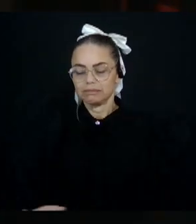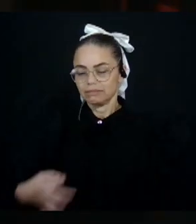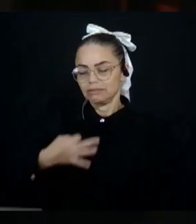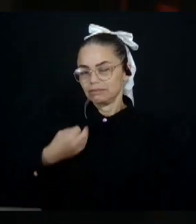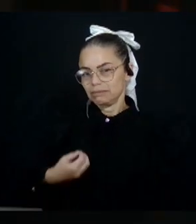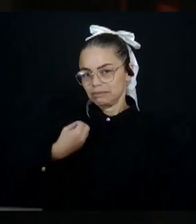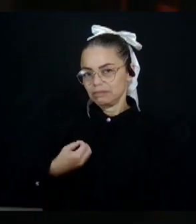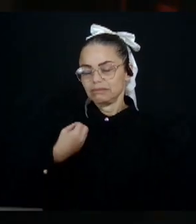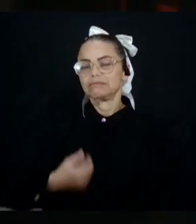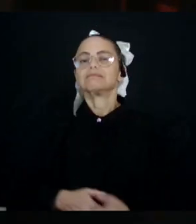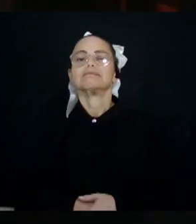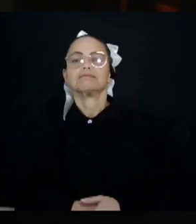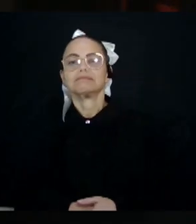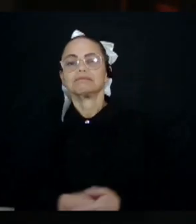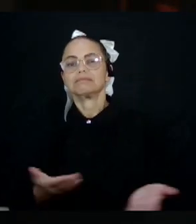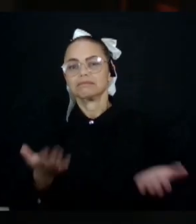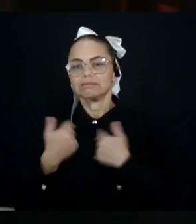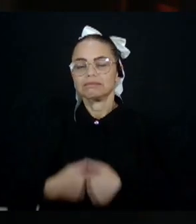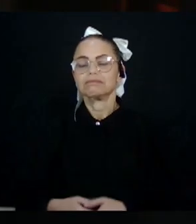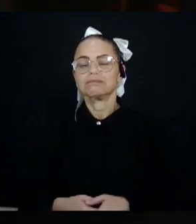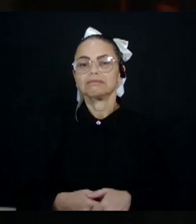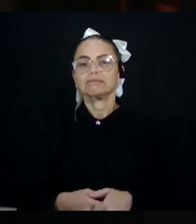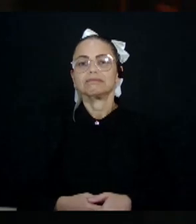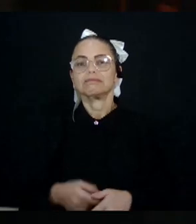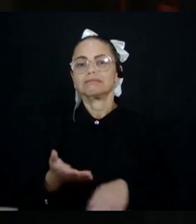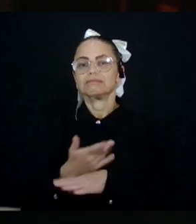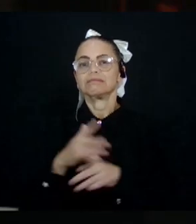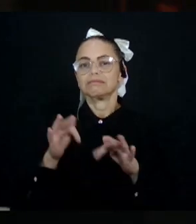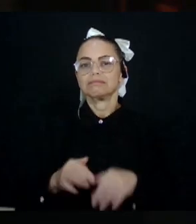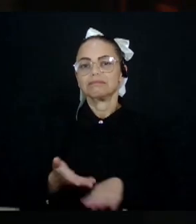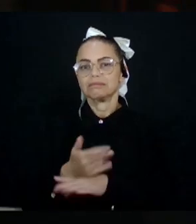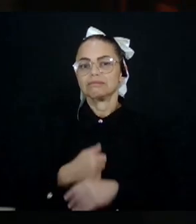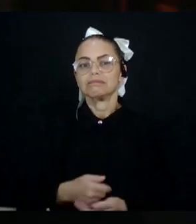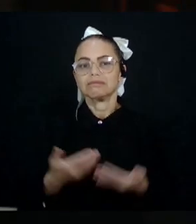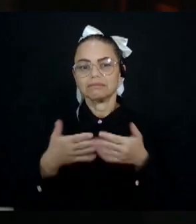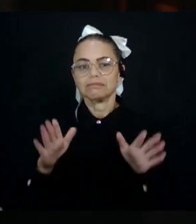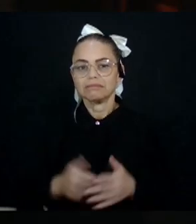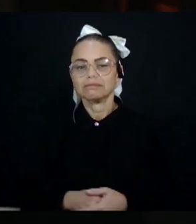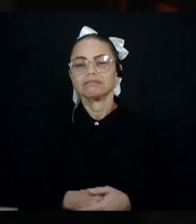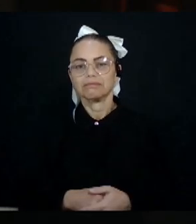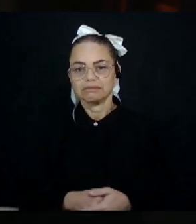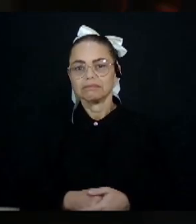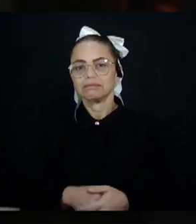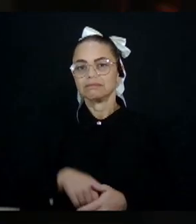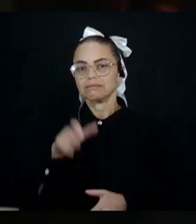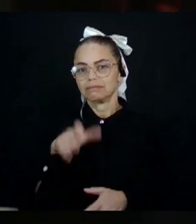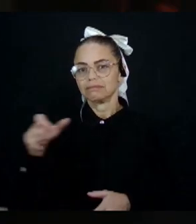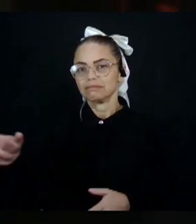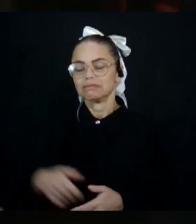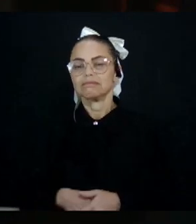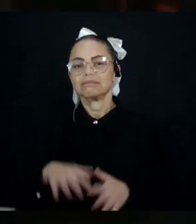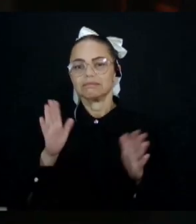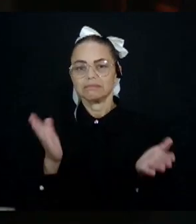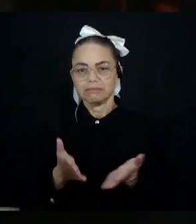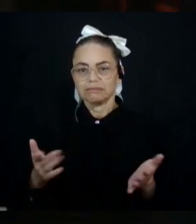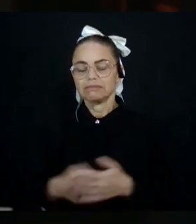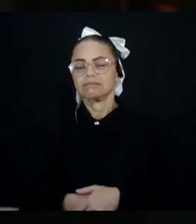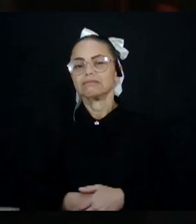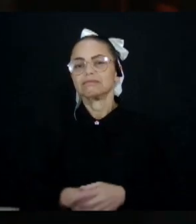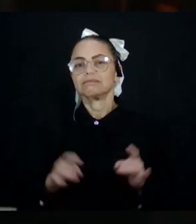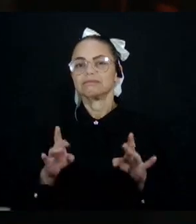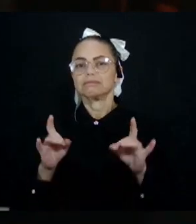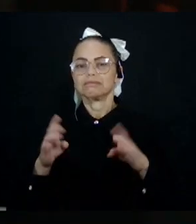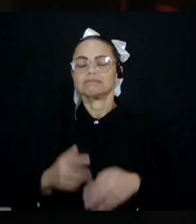da Câmara. Então, a gente encerra um pouquinho mais cedo hoje, abrindo espaço para o pessoal que já está de prontidão e apostos